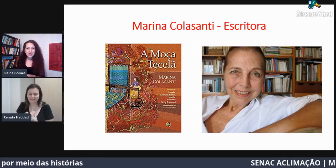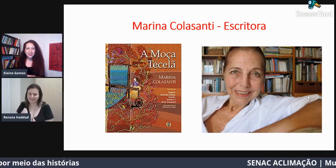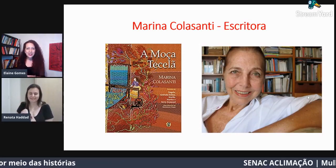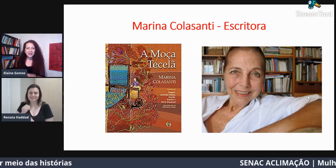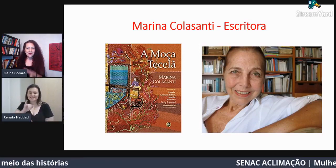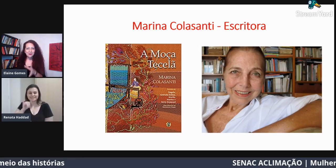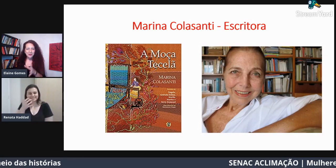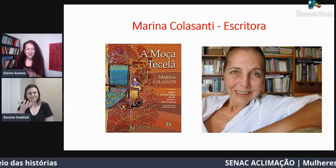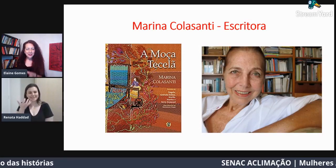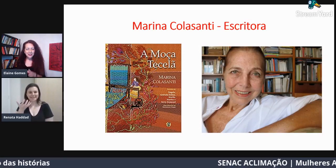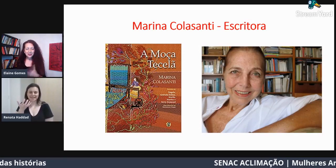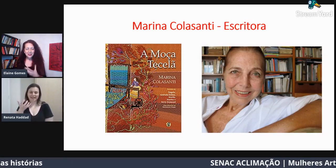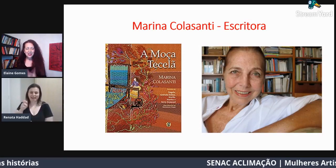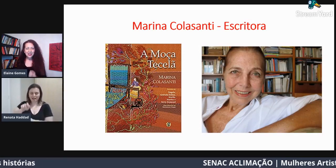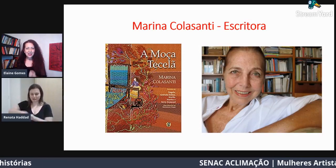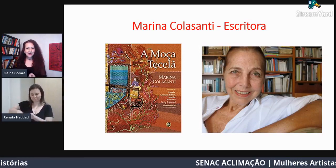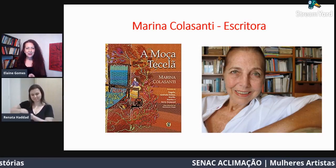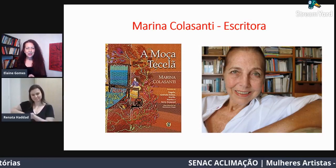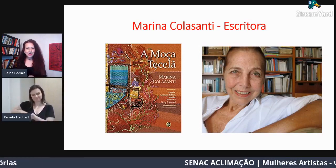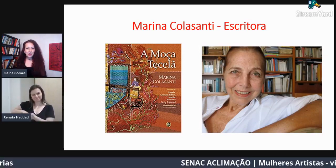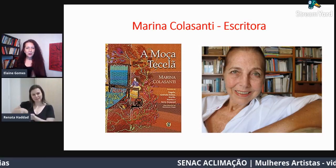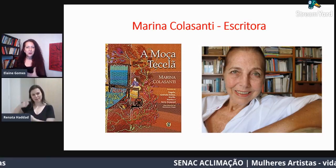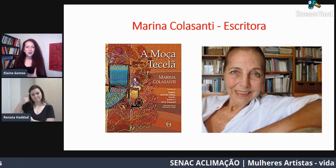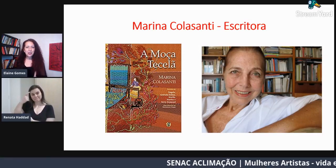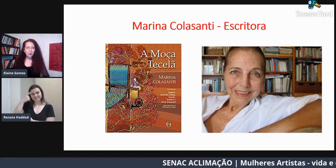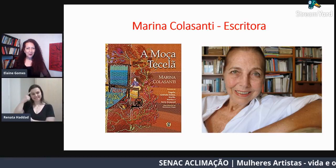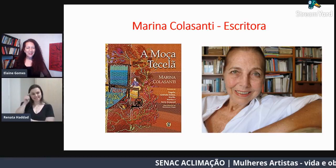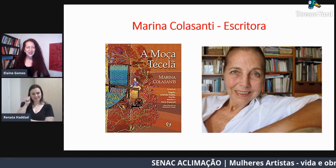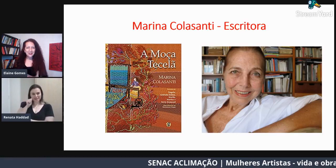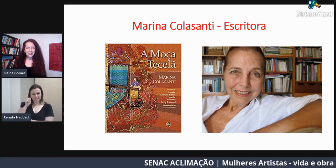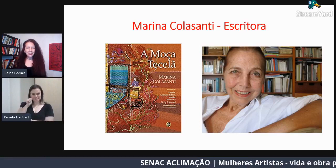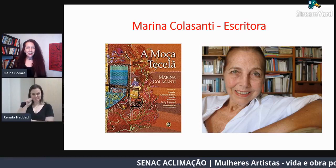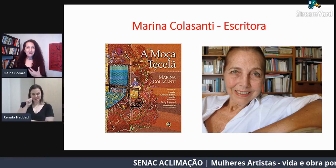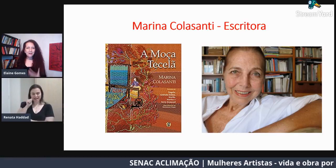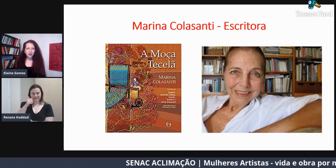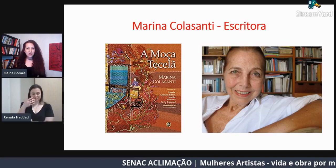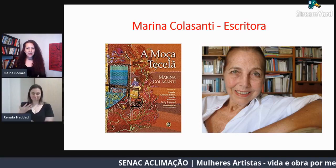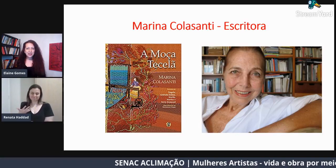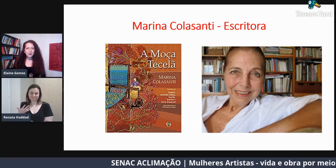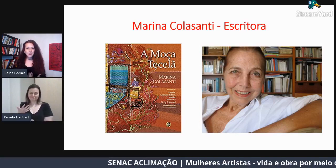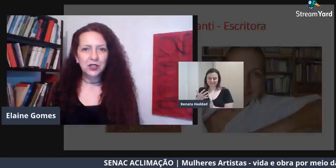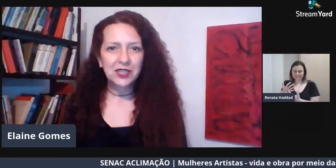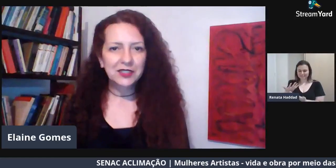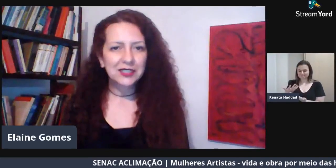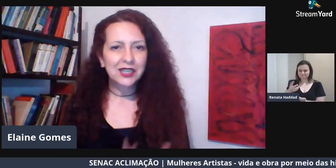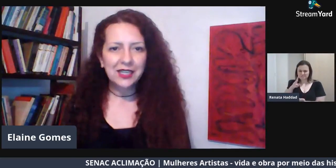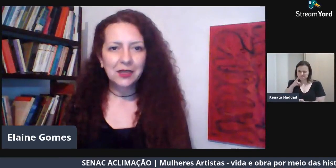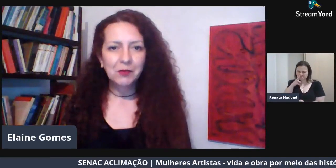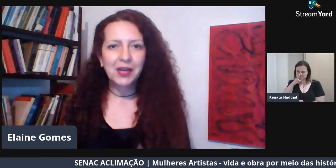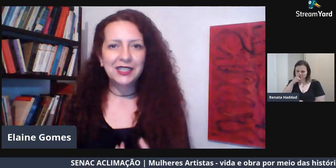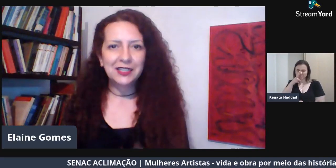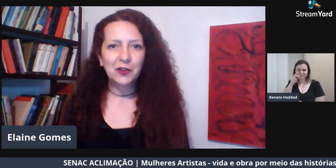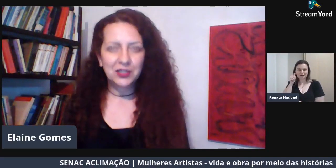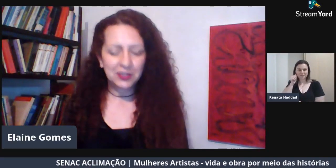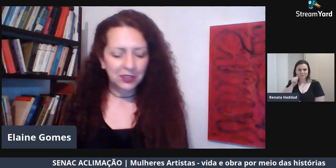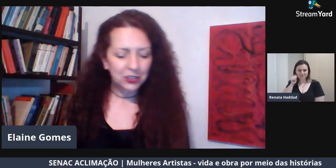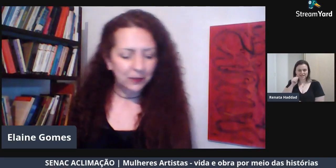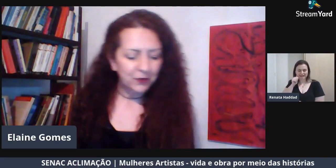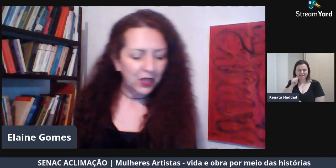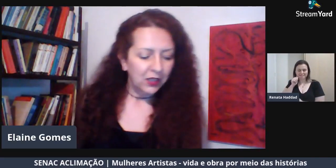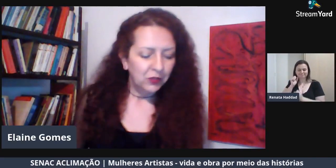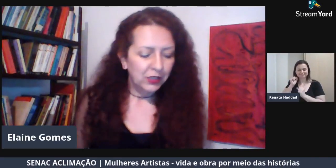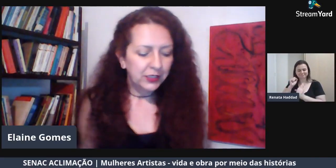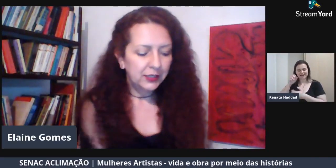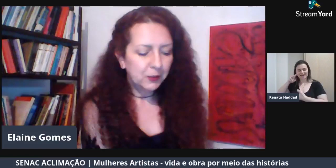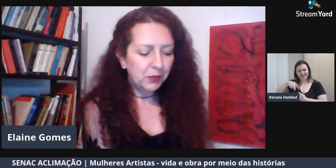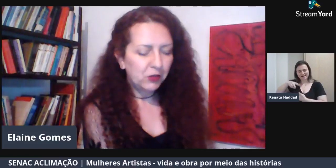leitura Pensando no sagrado Feminino E ao mesmo tempo Pensando na força Das mulheres Leia Marina Colassante